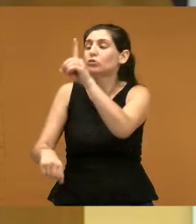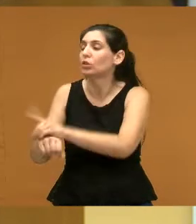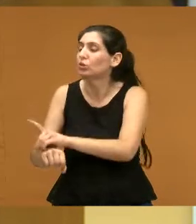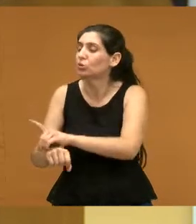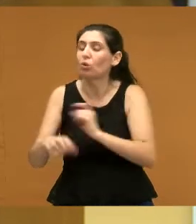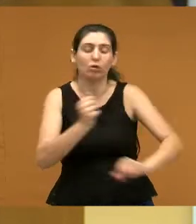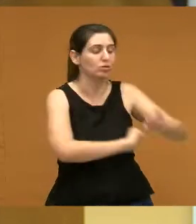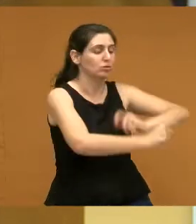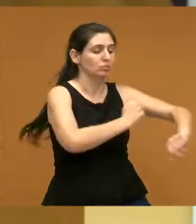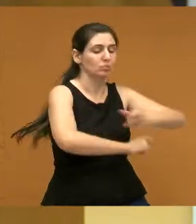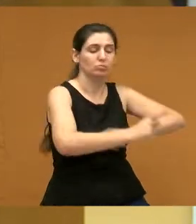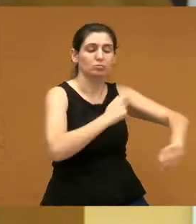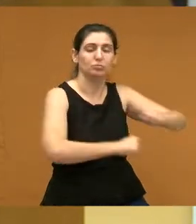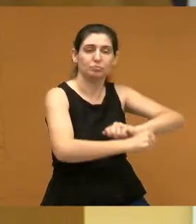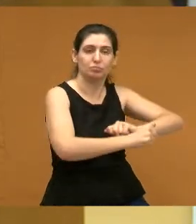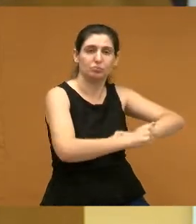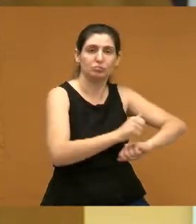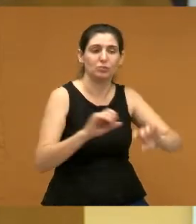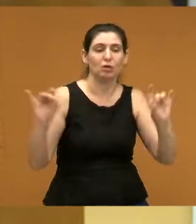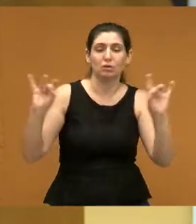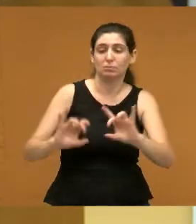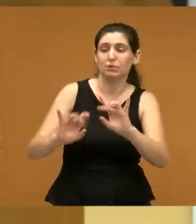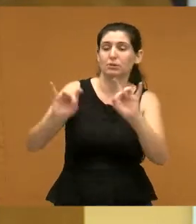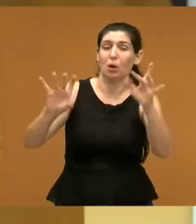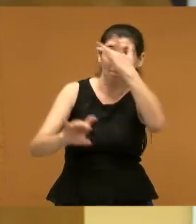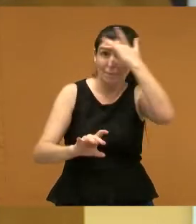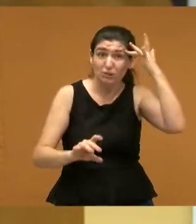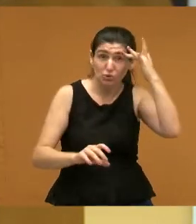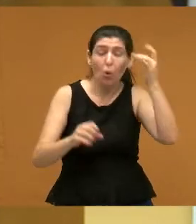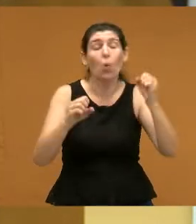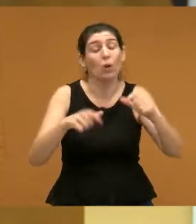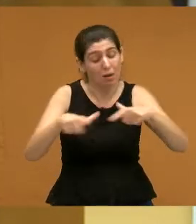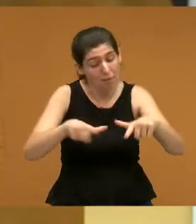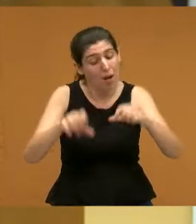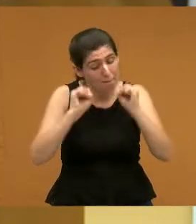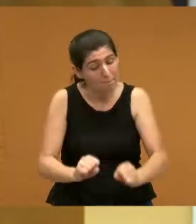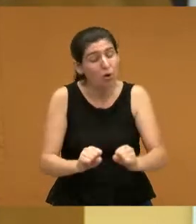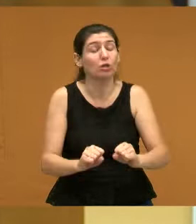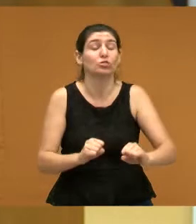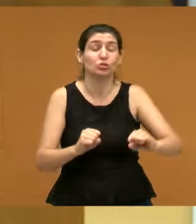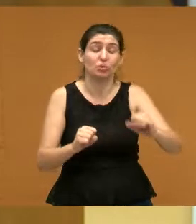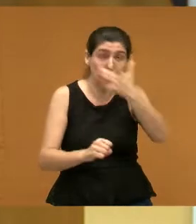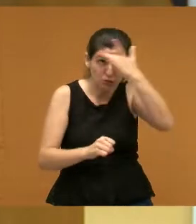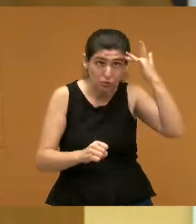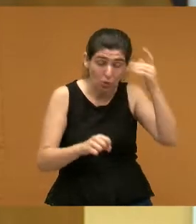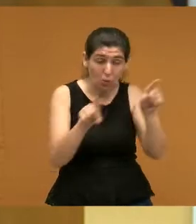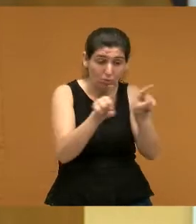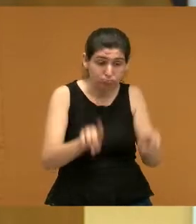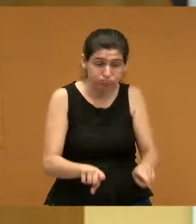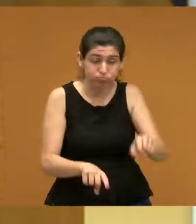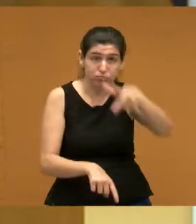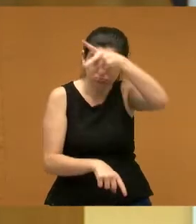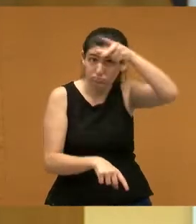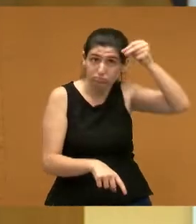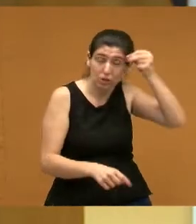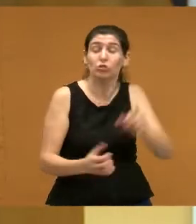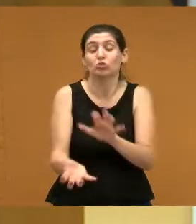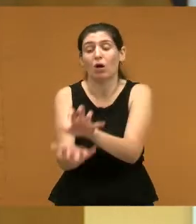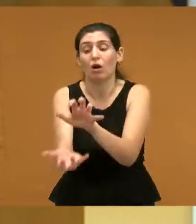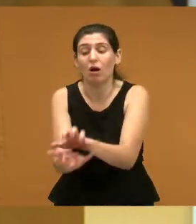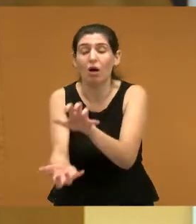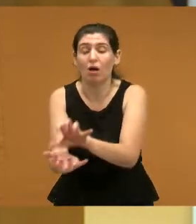de provimento exclusivo de servidor efetivo do município de Jacareí, com atribuições objetivas